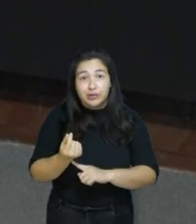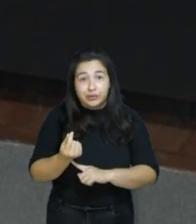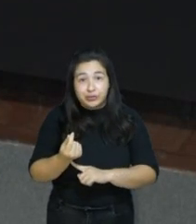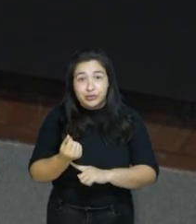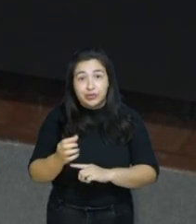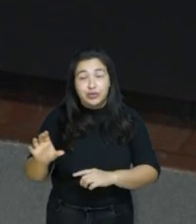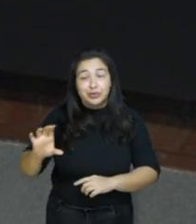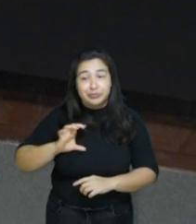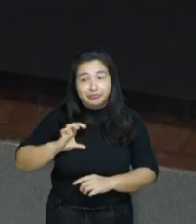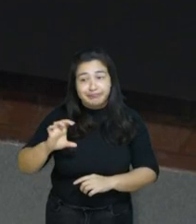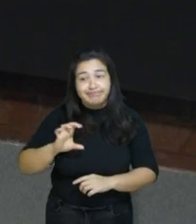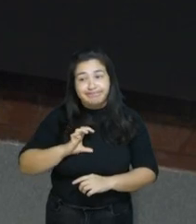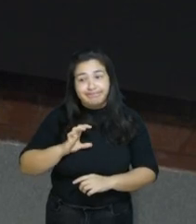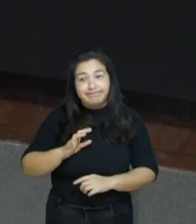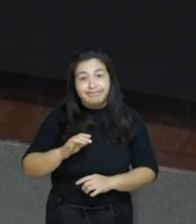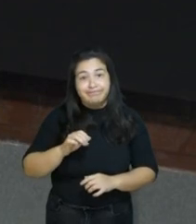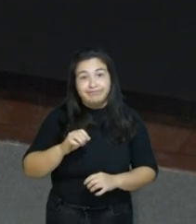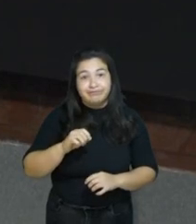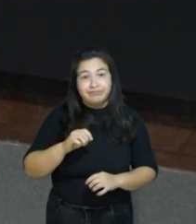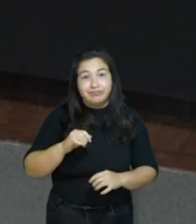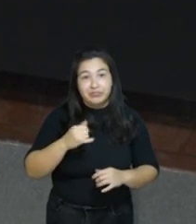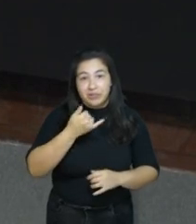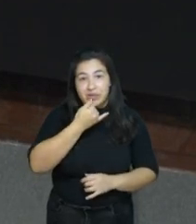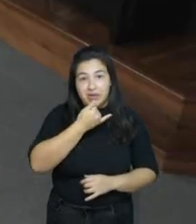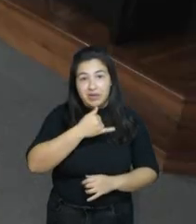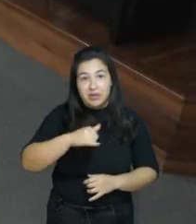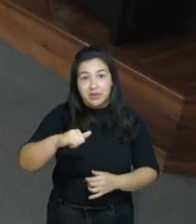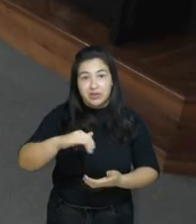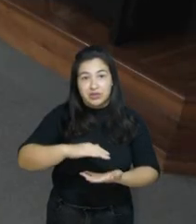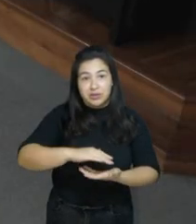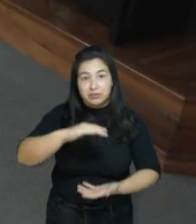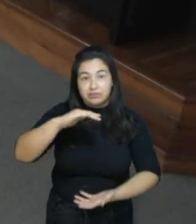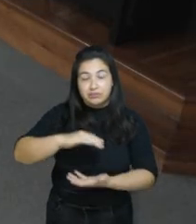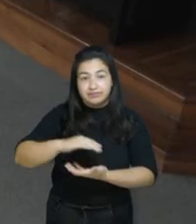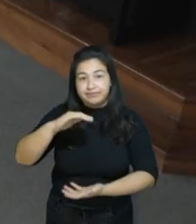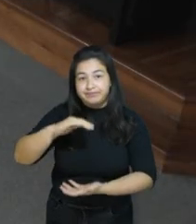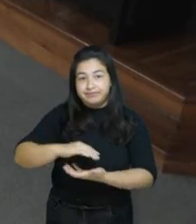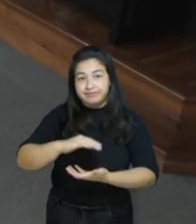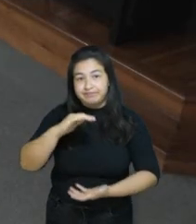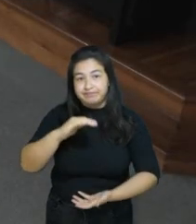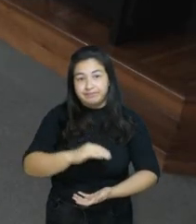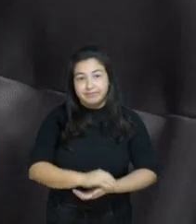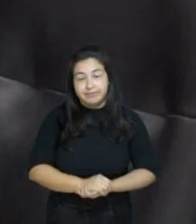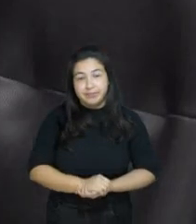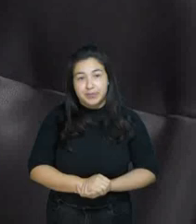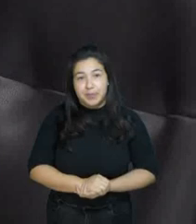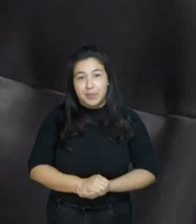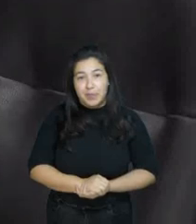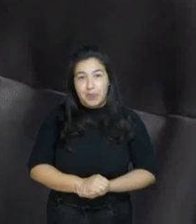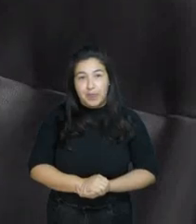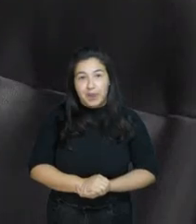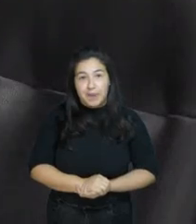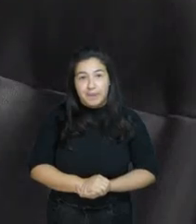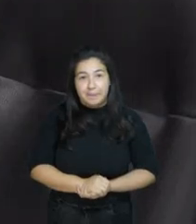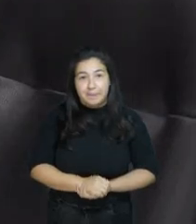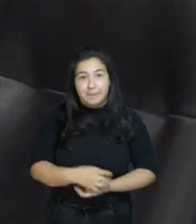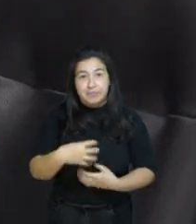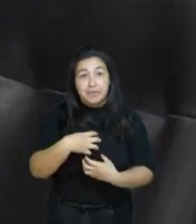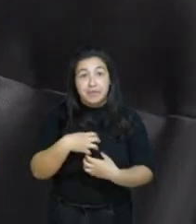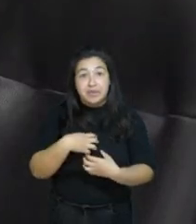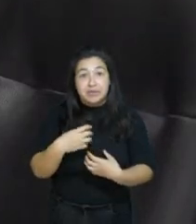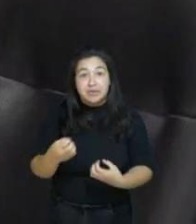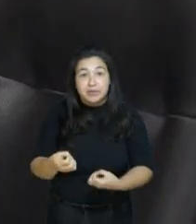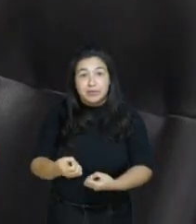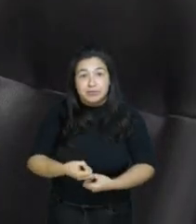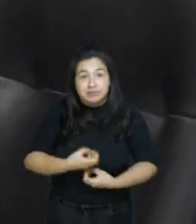renovável. Né. Então, né. Professora, só para contribuir um pouquinho. Assim, me inspira muito